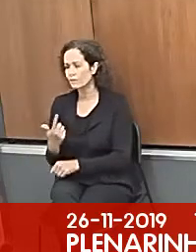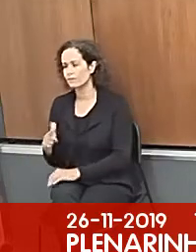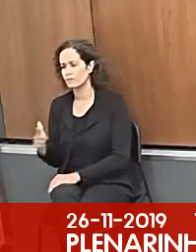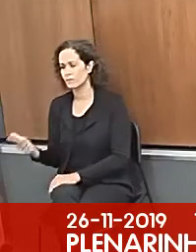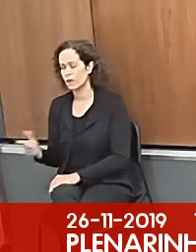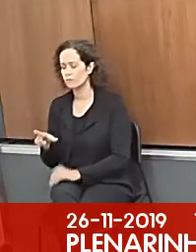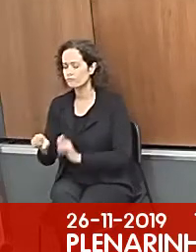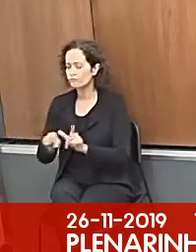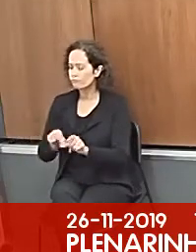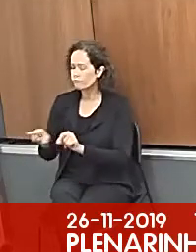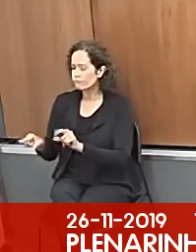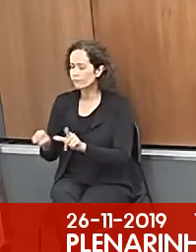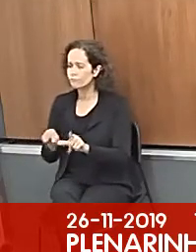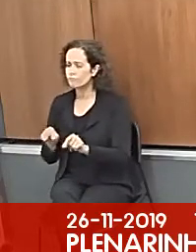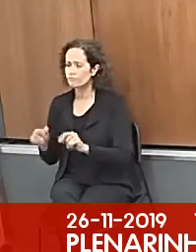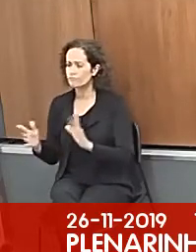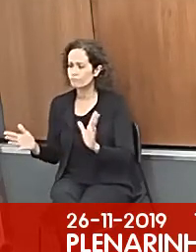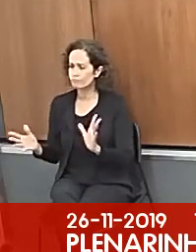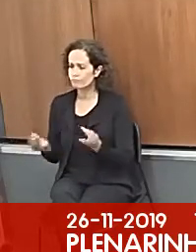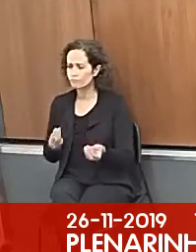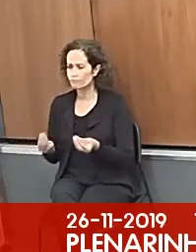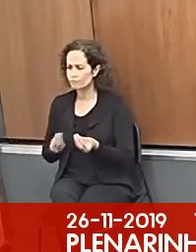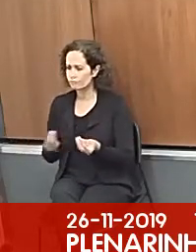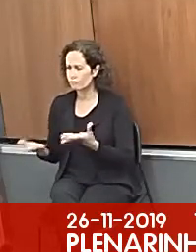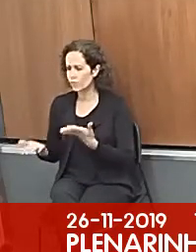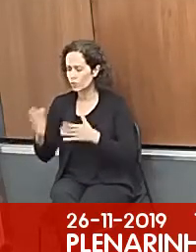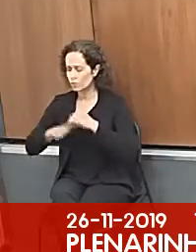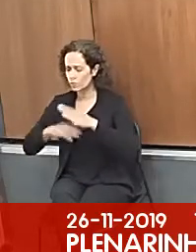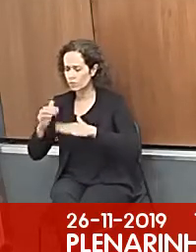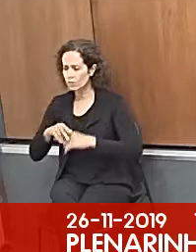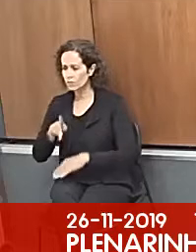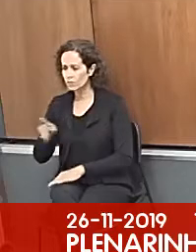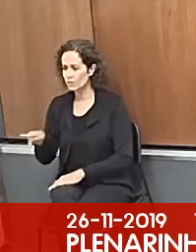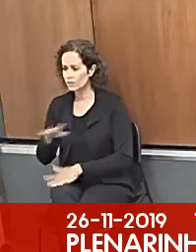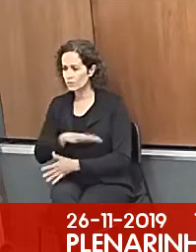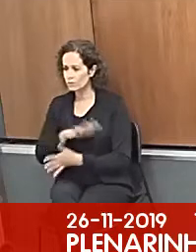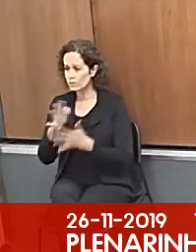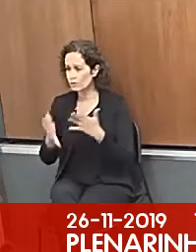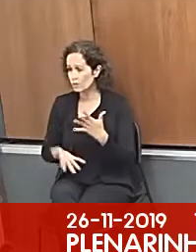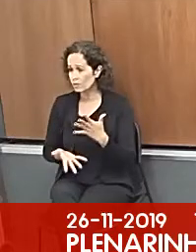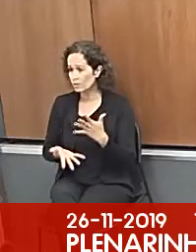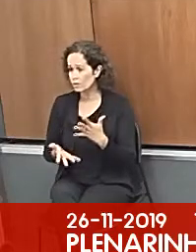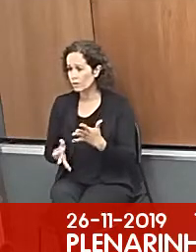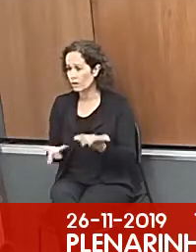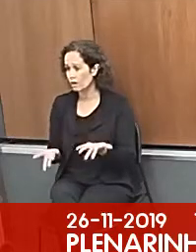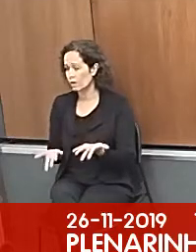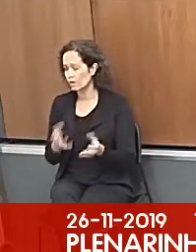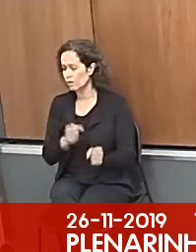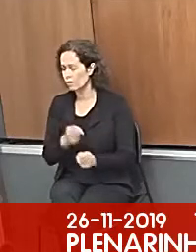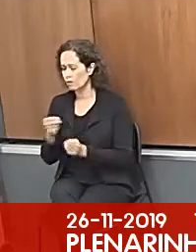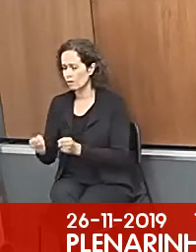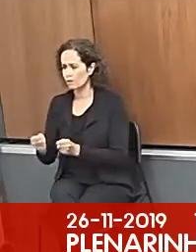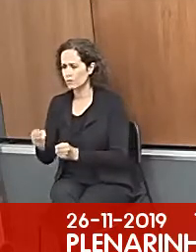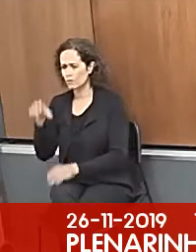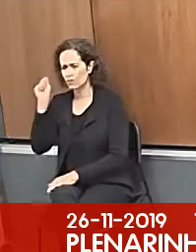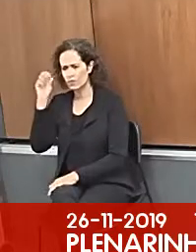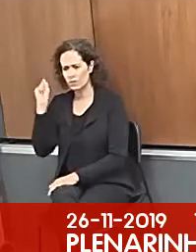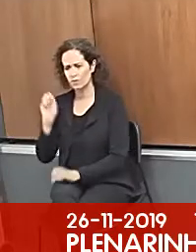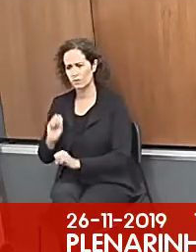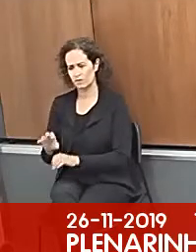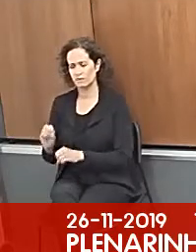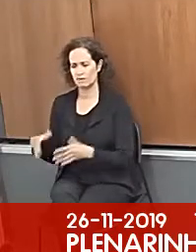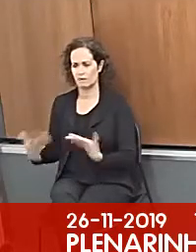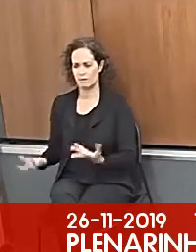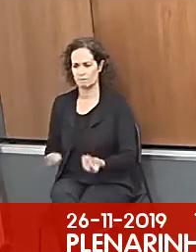tem selecionado para exercer a profissão de professor de Libras pessoas ouvintes. Sim. Então, também isso precisa